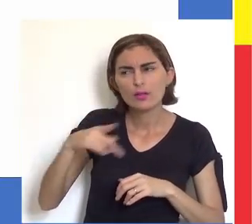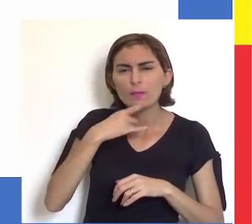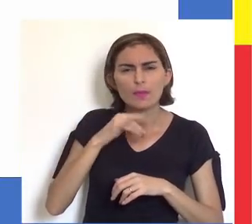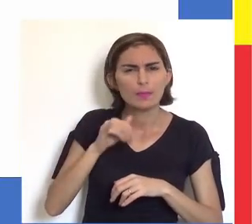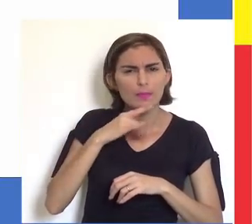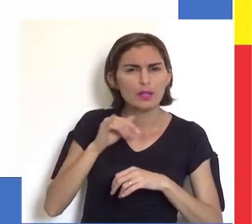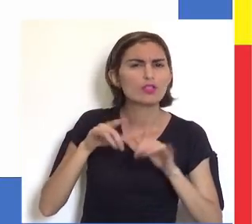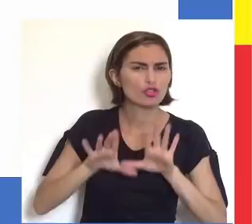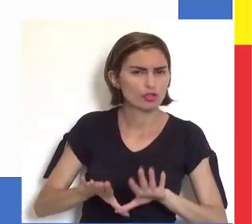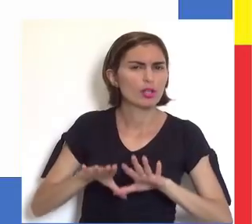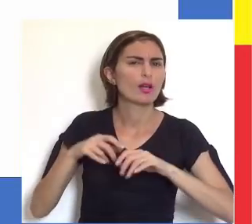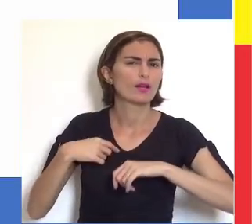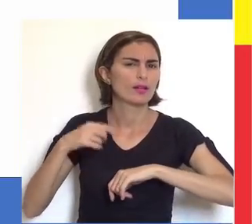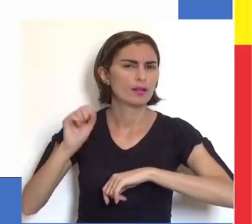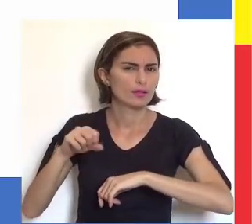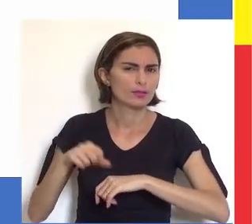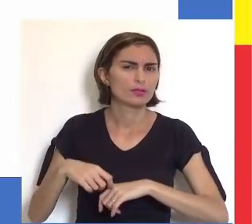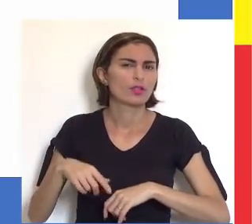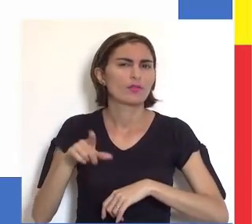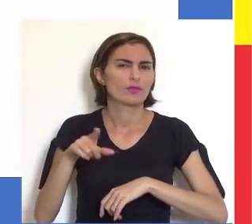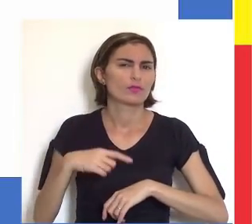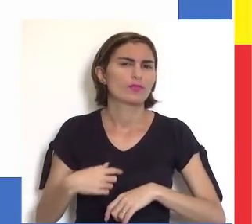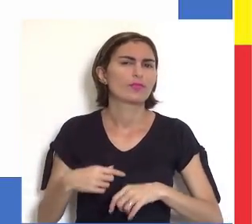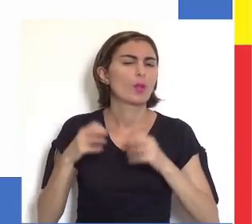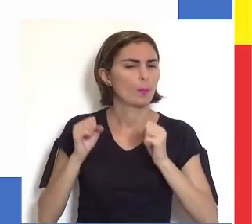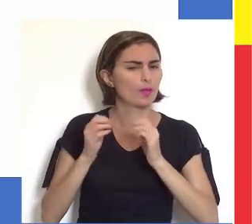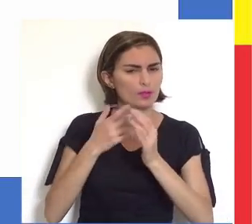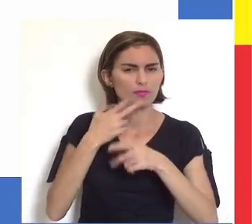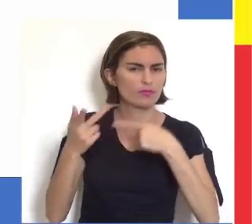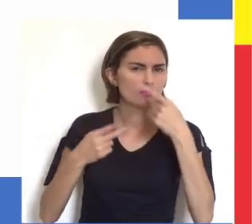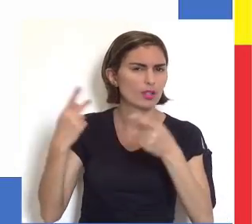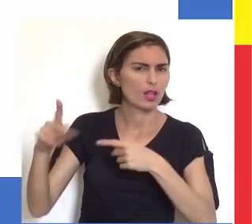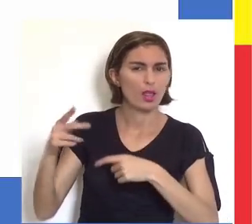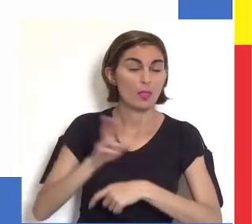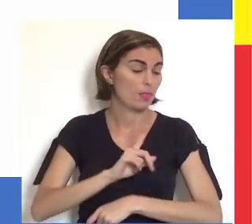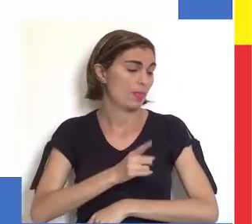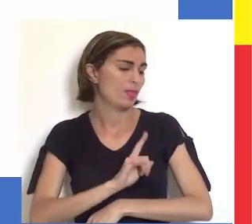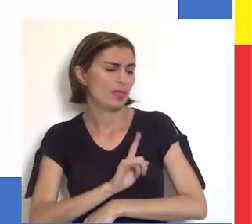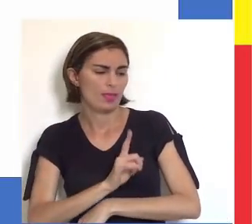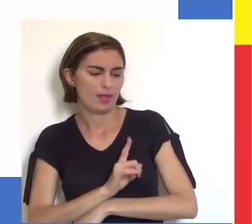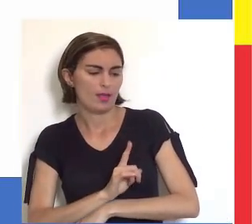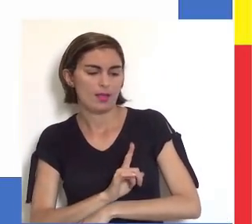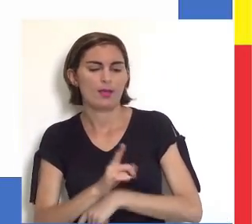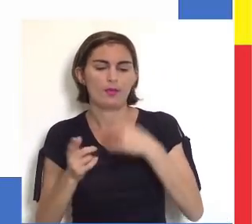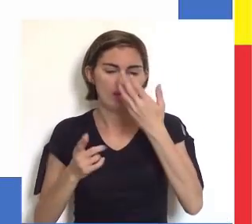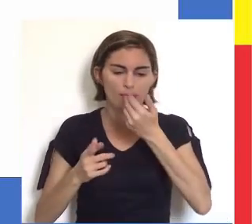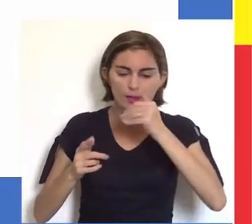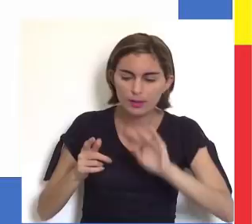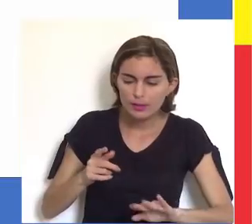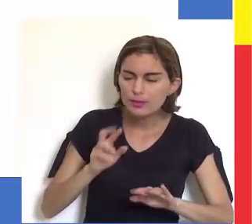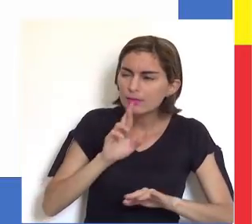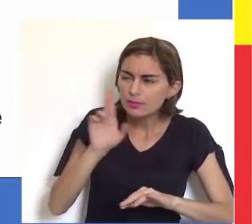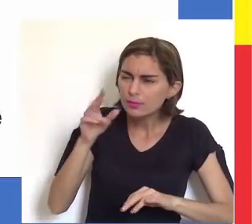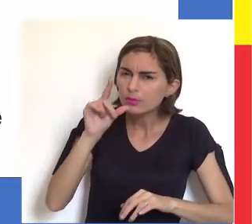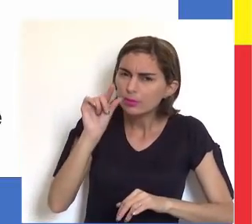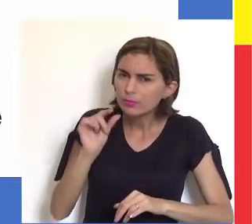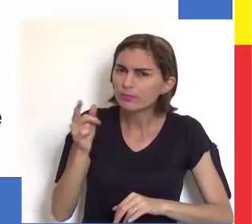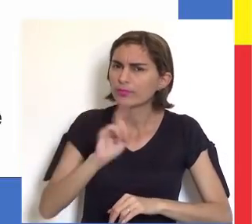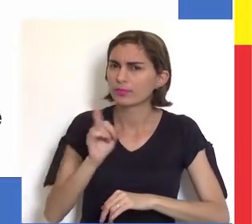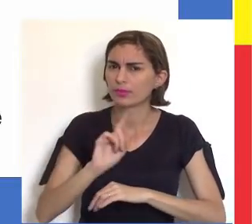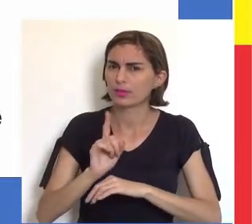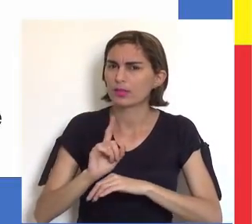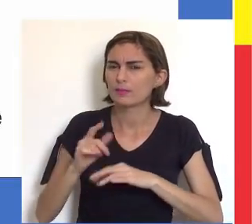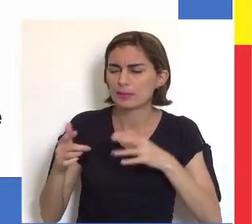está? Tá, ainda sussurrando. Posso falar com ele? Não, disse a criança bem baixinho. Meio